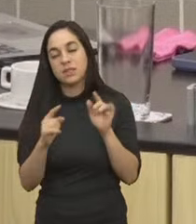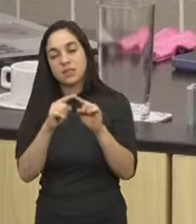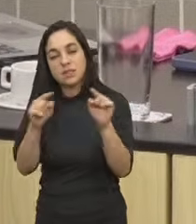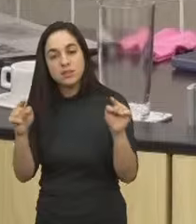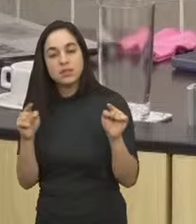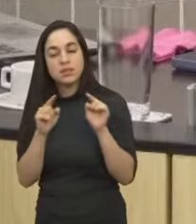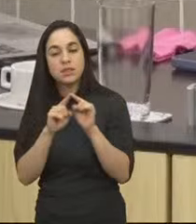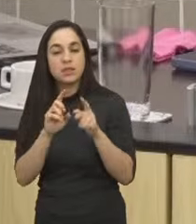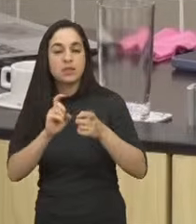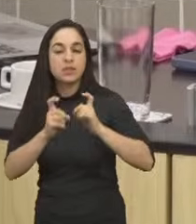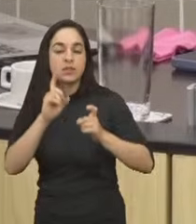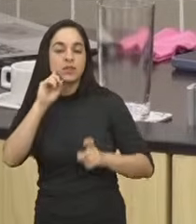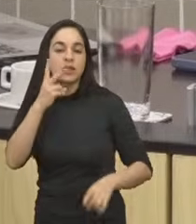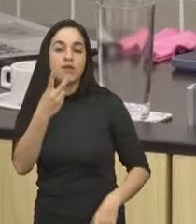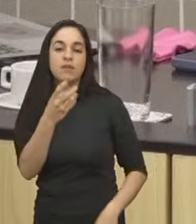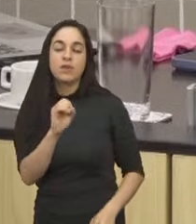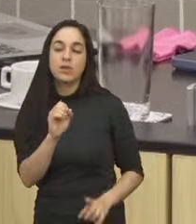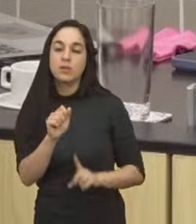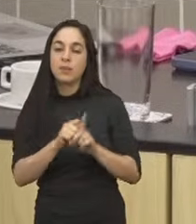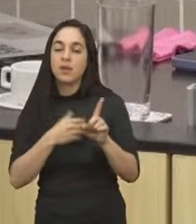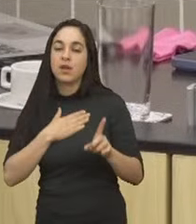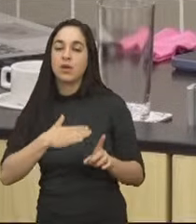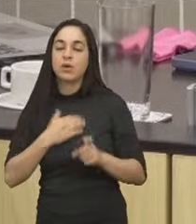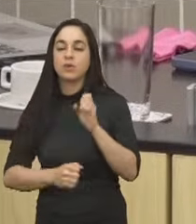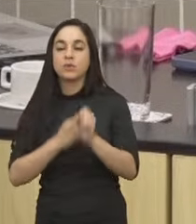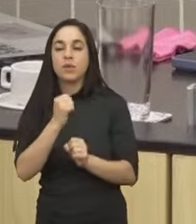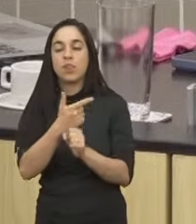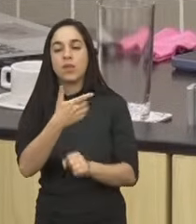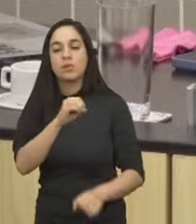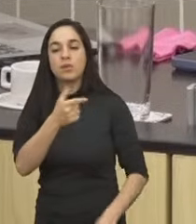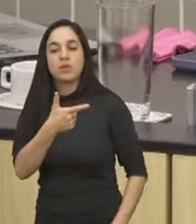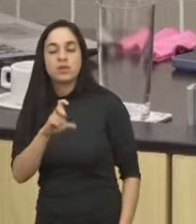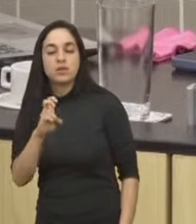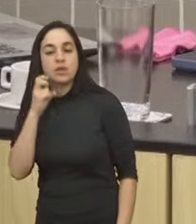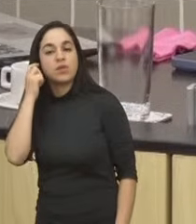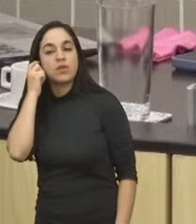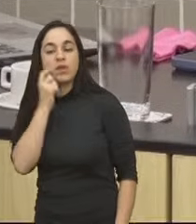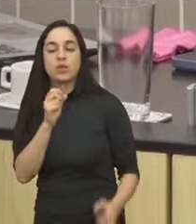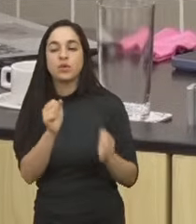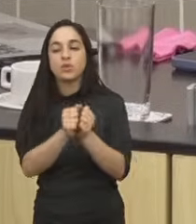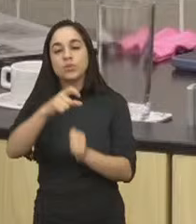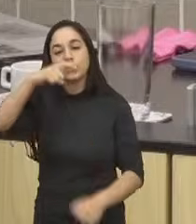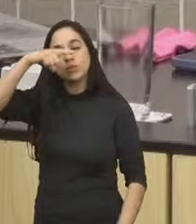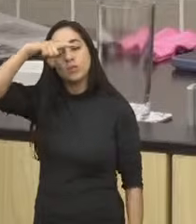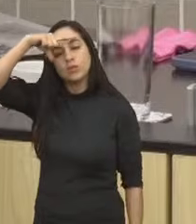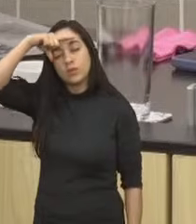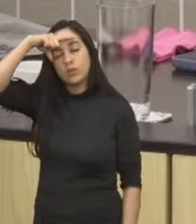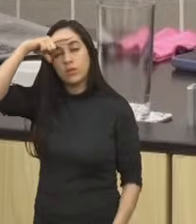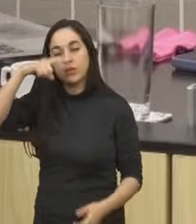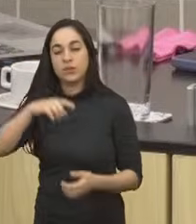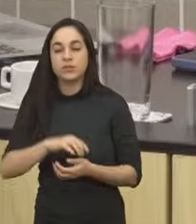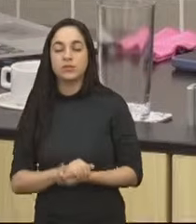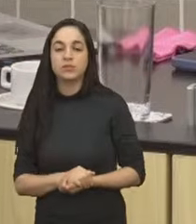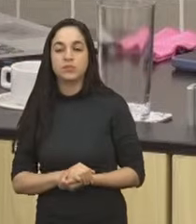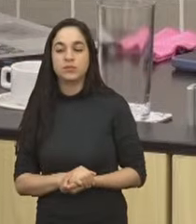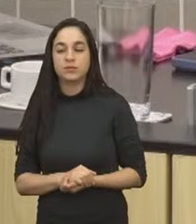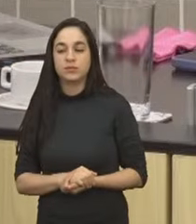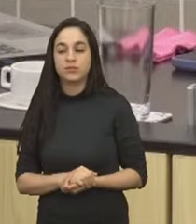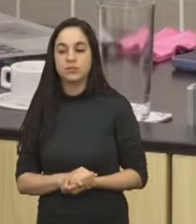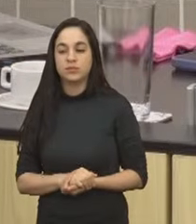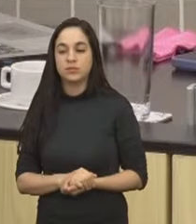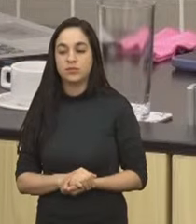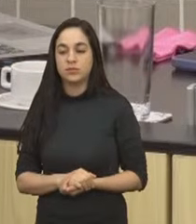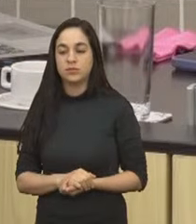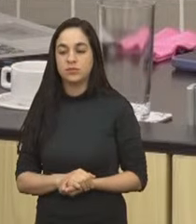20 de agosto de 2025. Autoria, vereador Gabriel Belém e vereador Luiz Flávio.